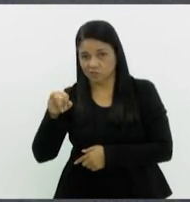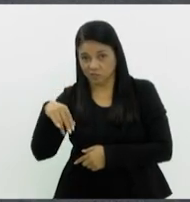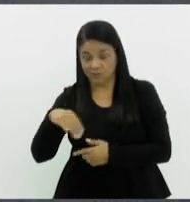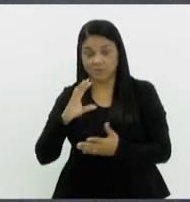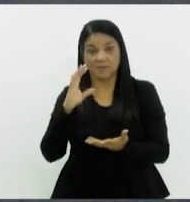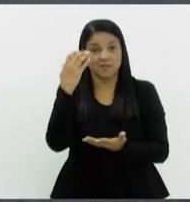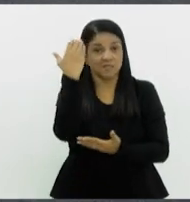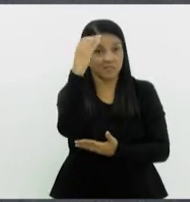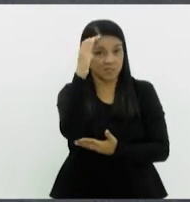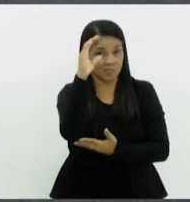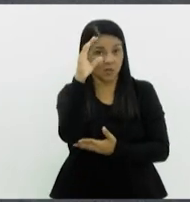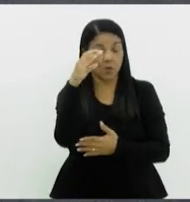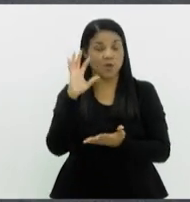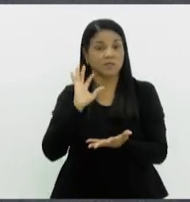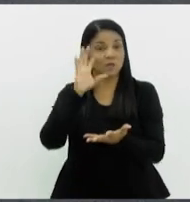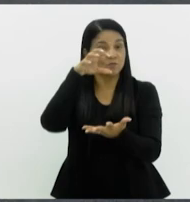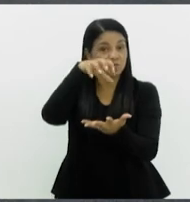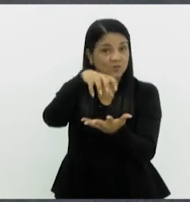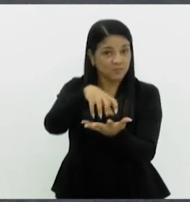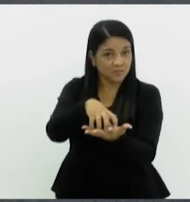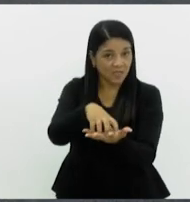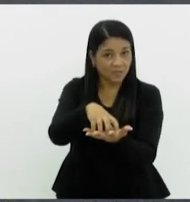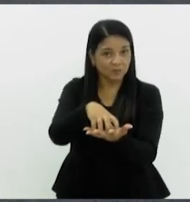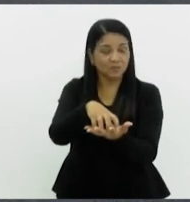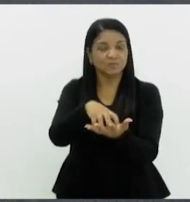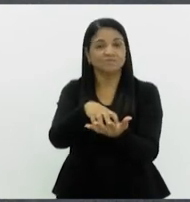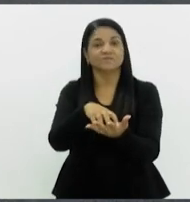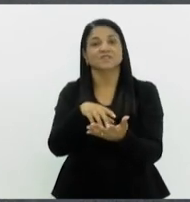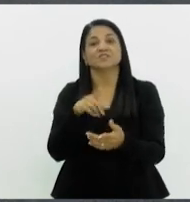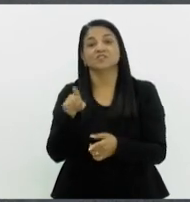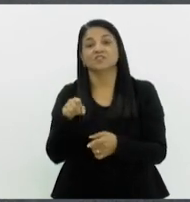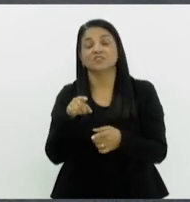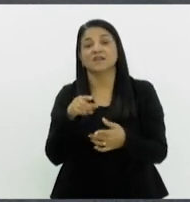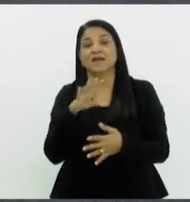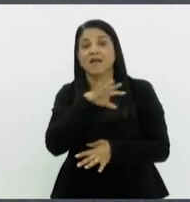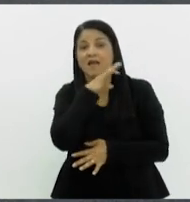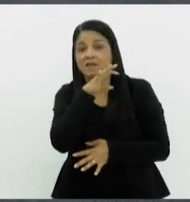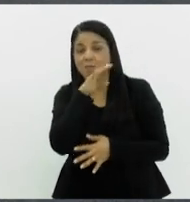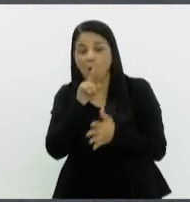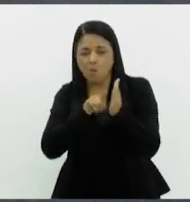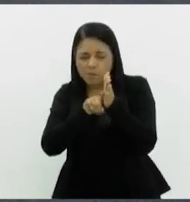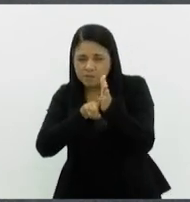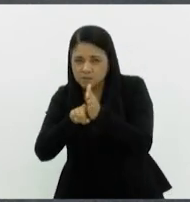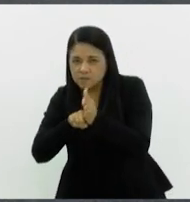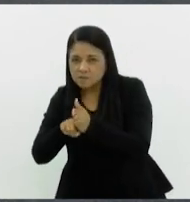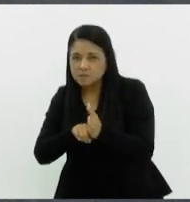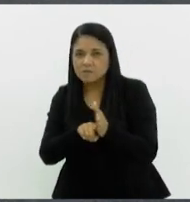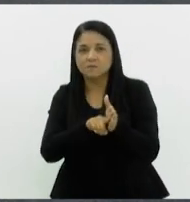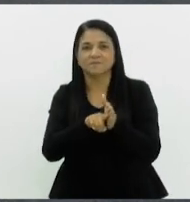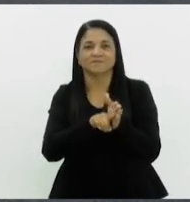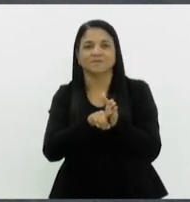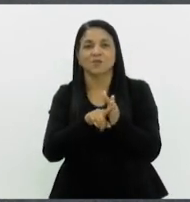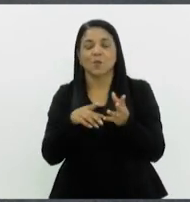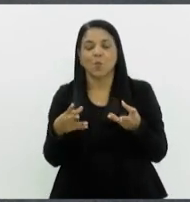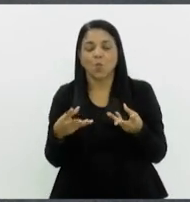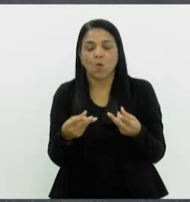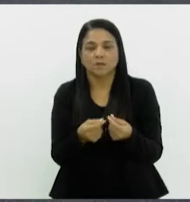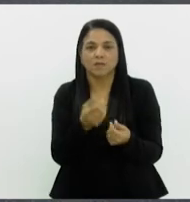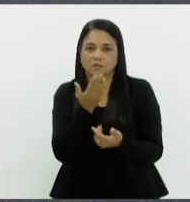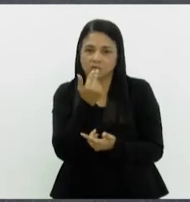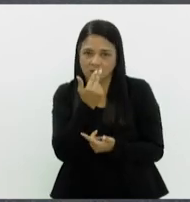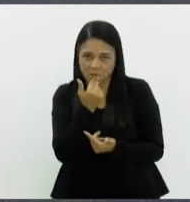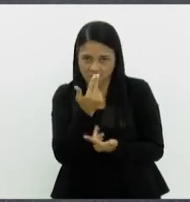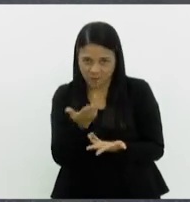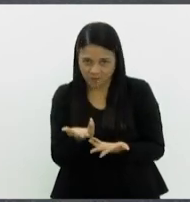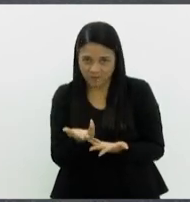empresa, o Centro Estadual de Pesquisa em Sanidade Animal e o Centro Estadual de Pesquisa em Qualidade de Alimentos. Então,